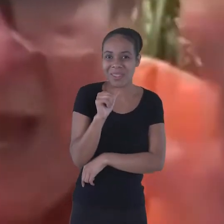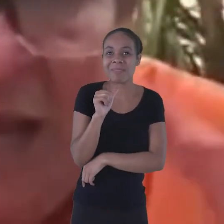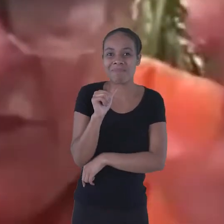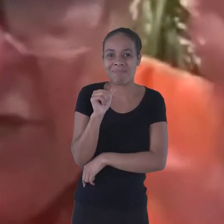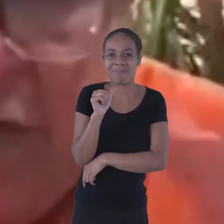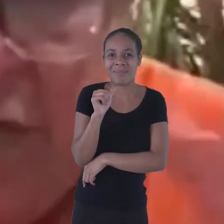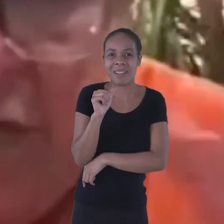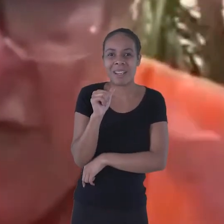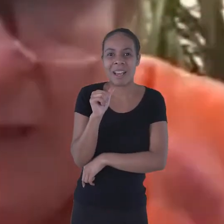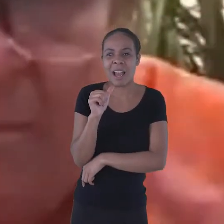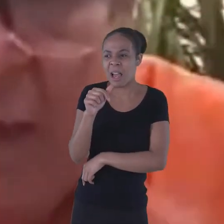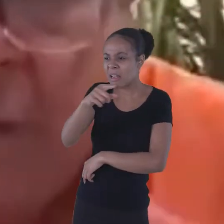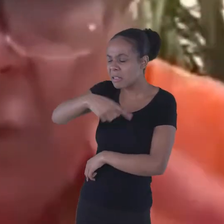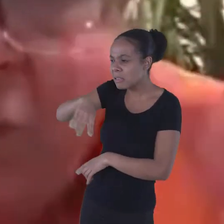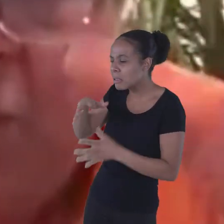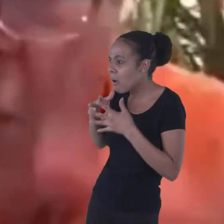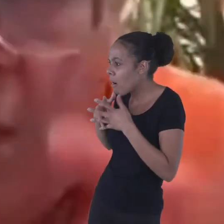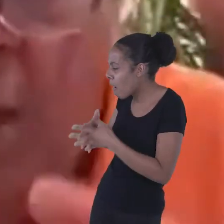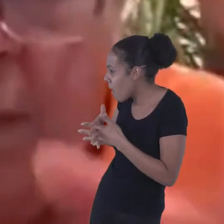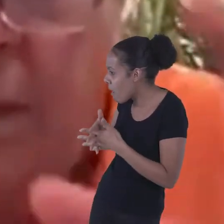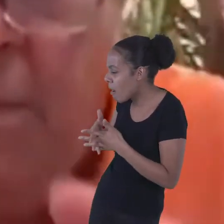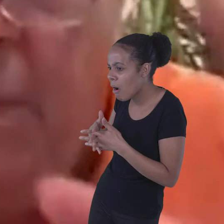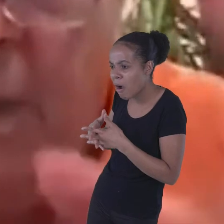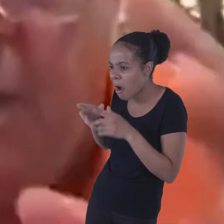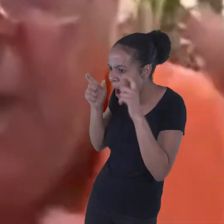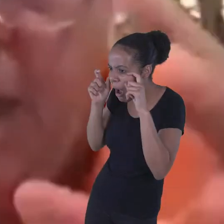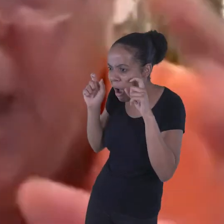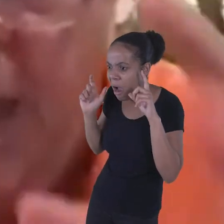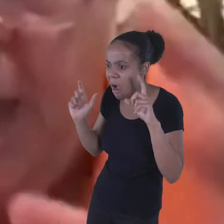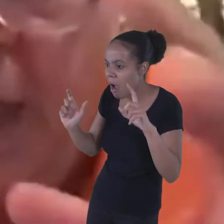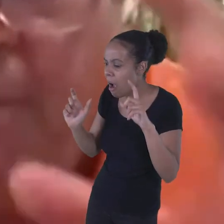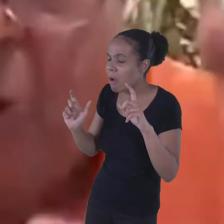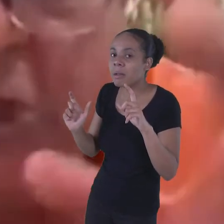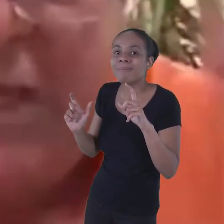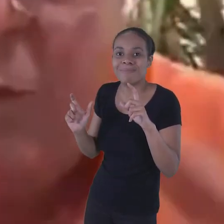da letargia do pensamento